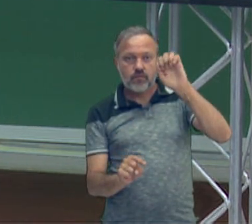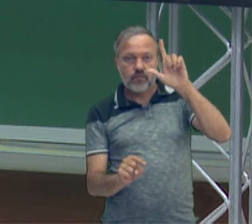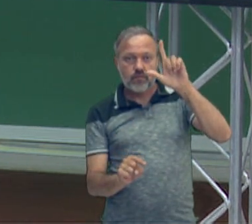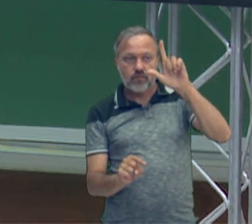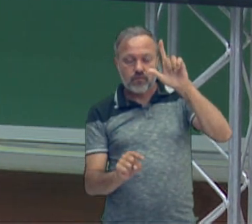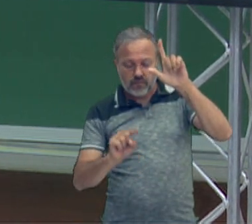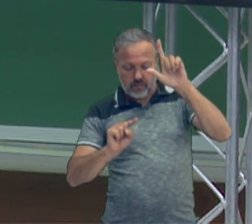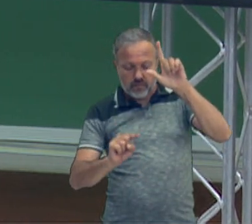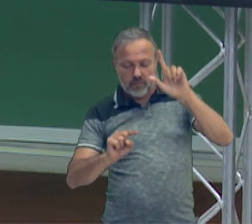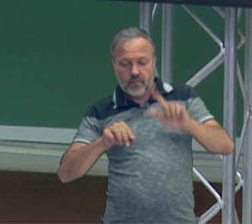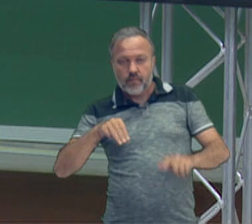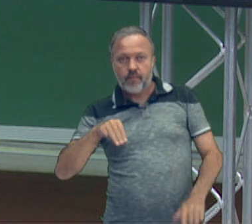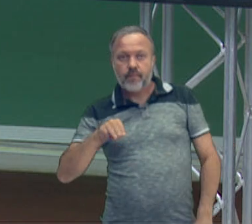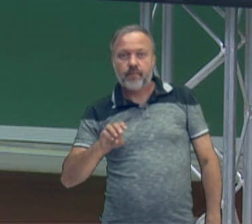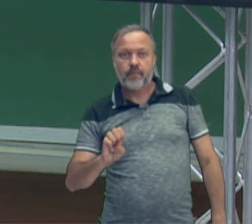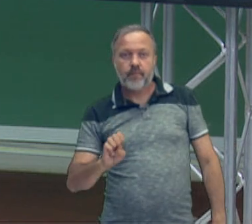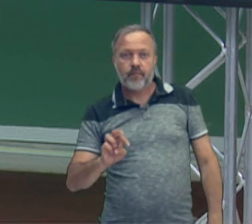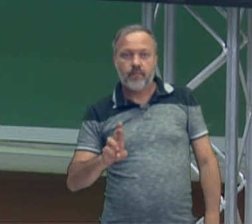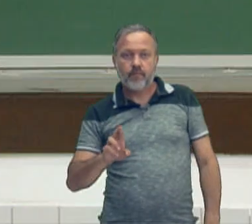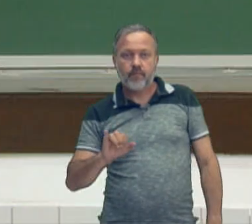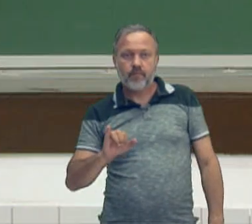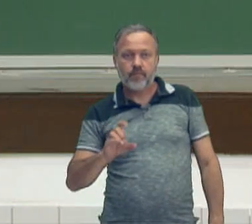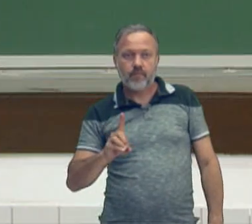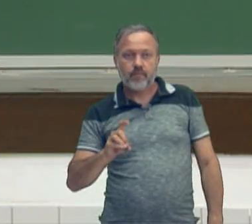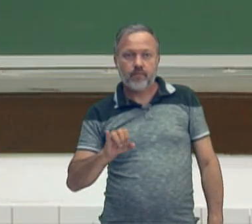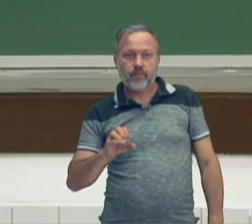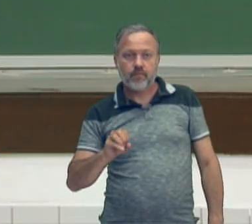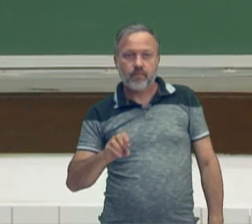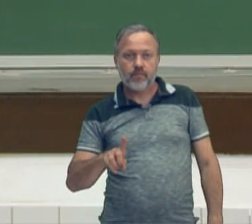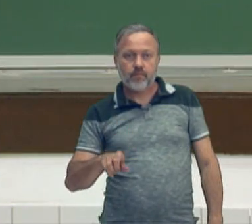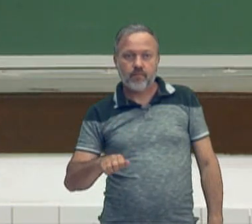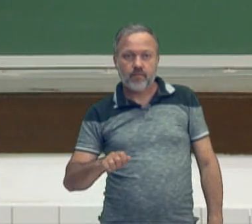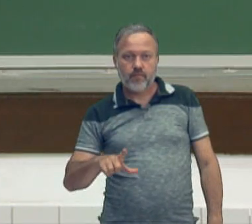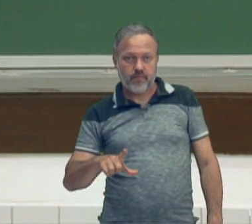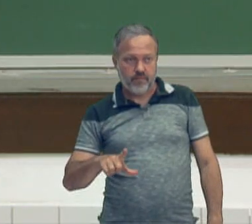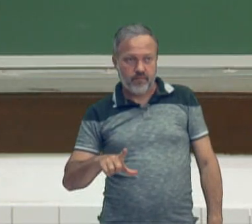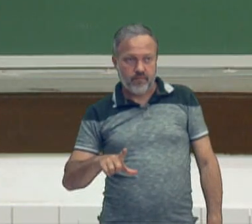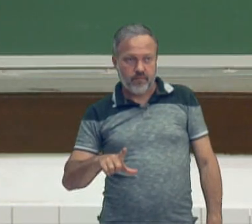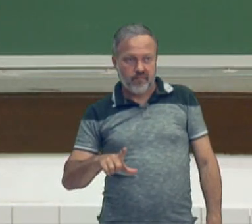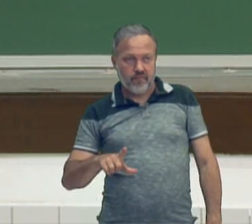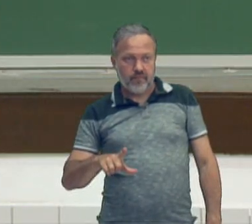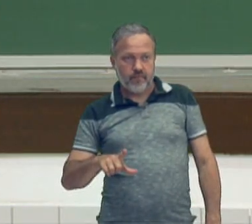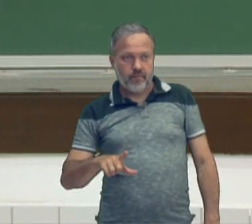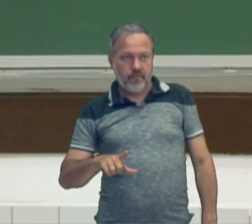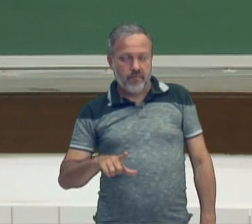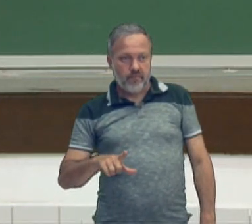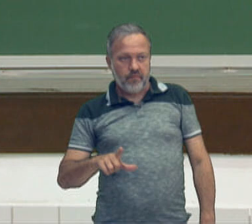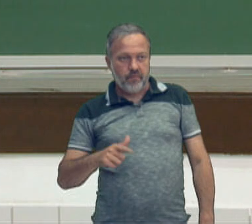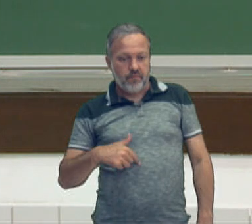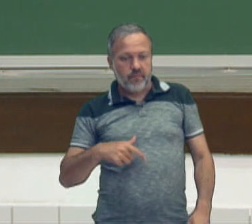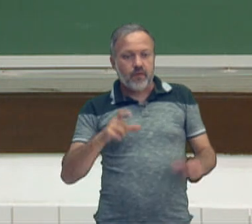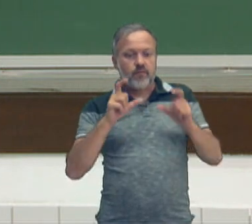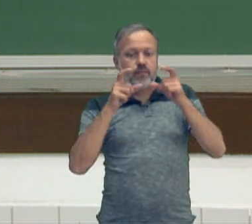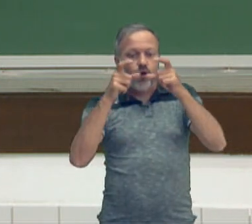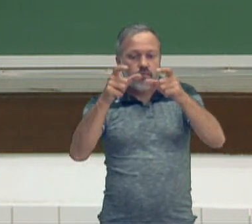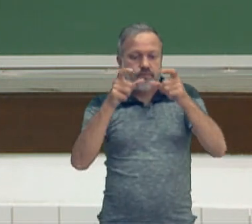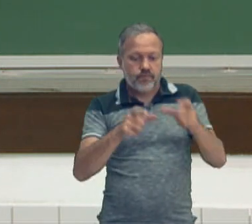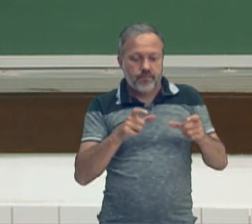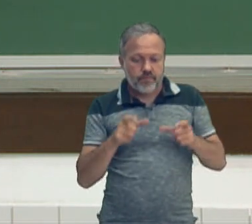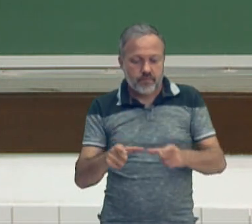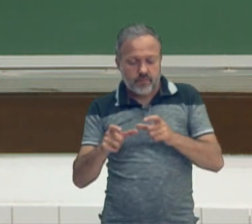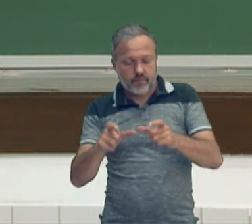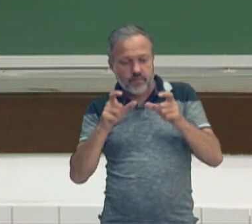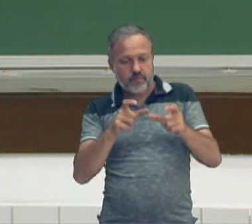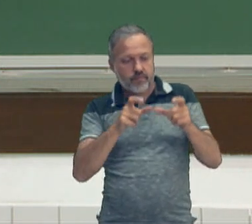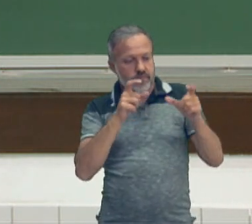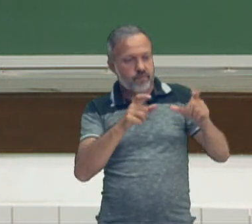Isso aí é bem legal a gente saber, porque nós acabamos de fazer uma coisa básica dentro da geografia. Localização. Localizamos a